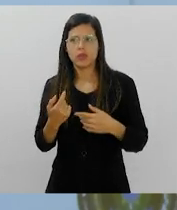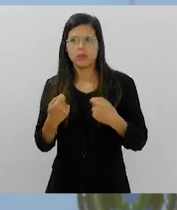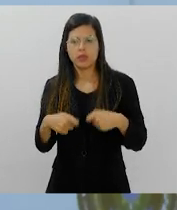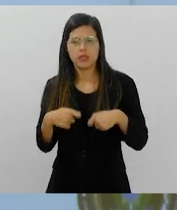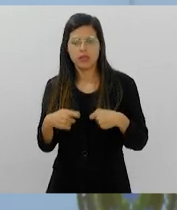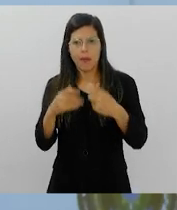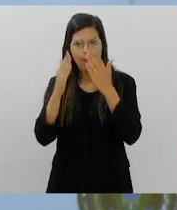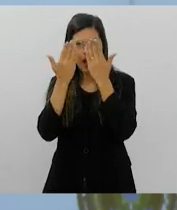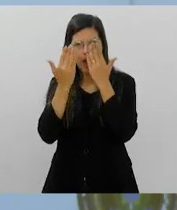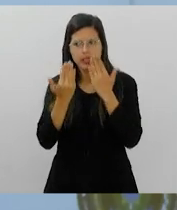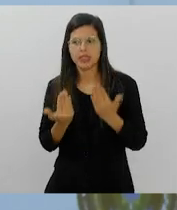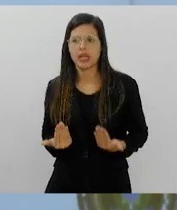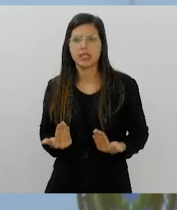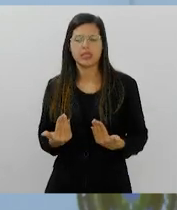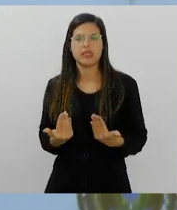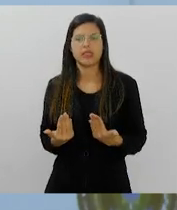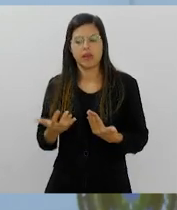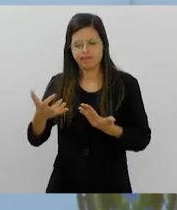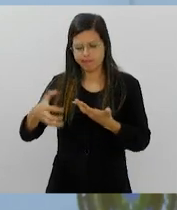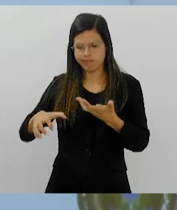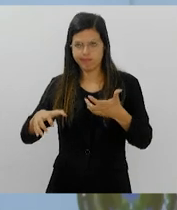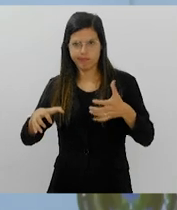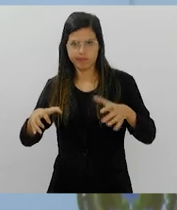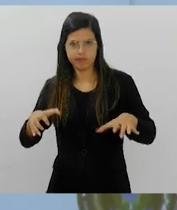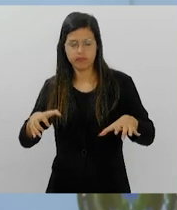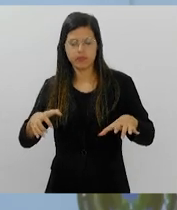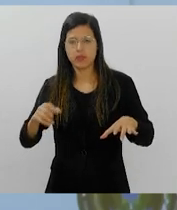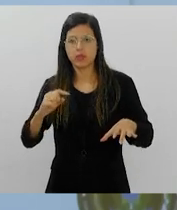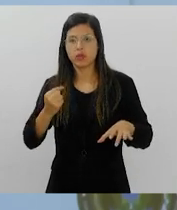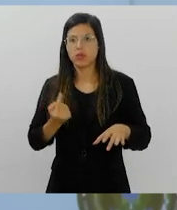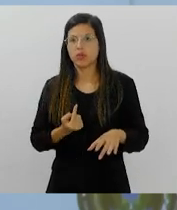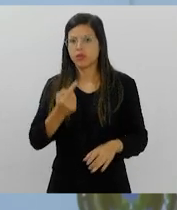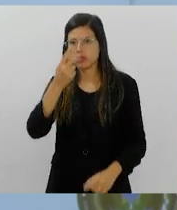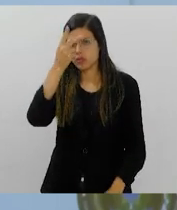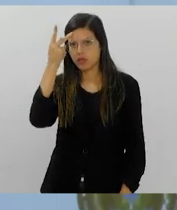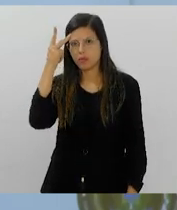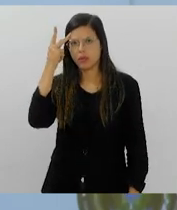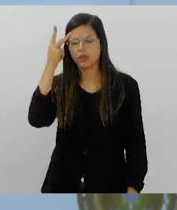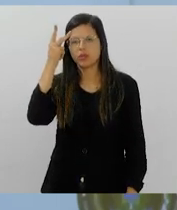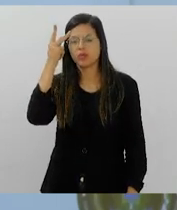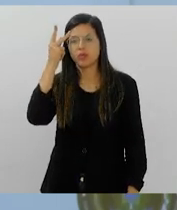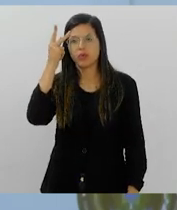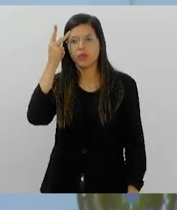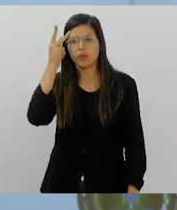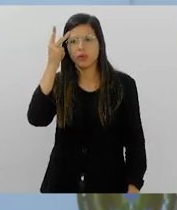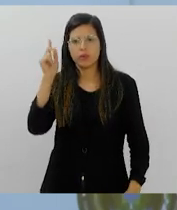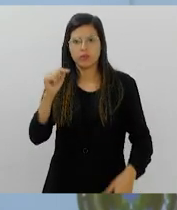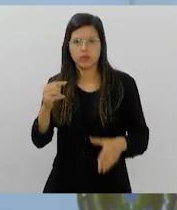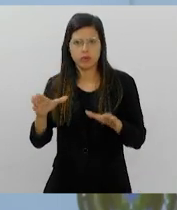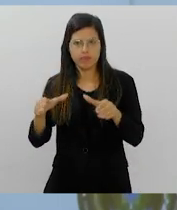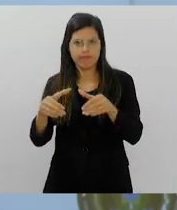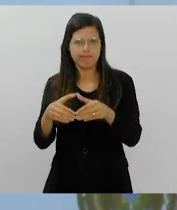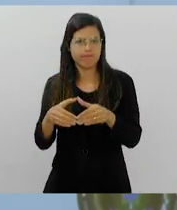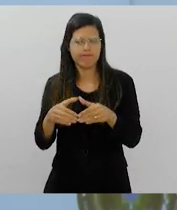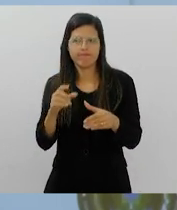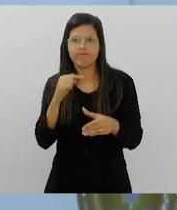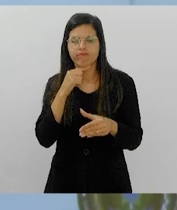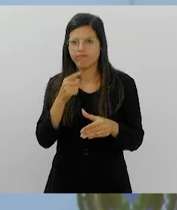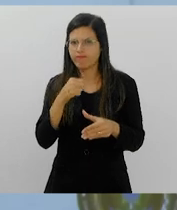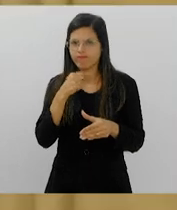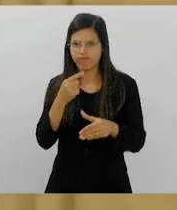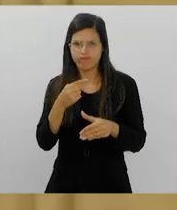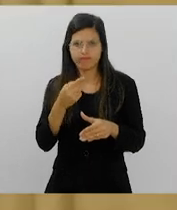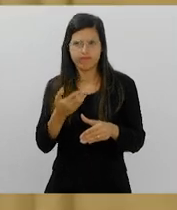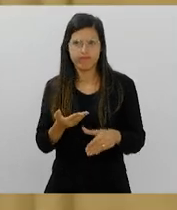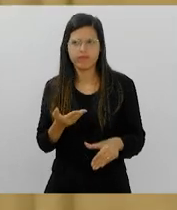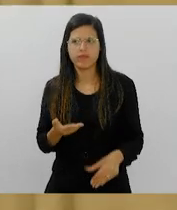analisá-las individualmente, nossas pessoas eram... nossas equipes eram insuficientes.